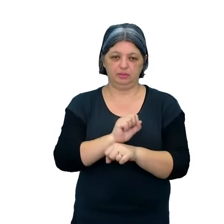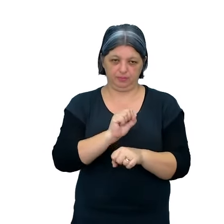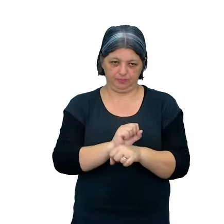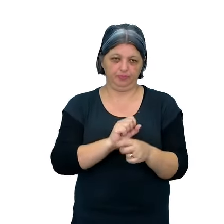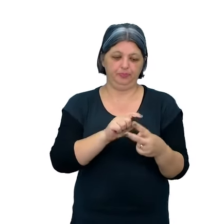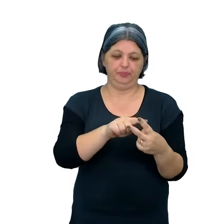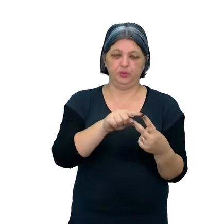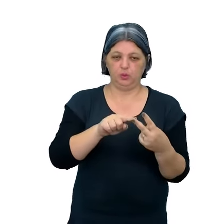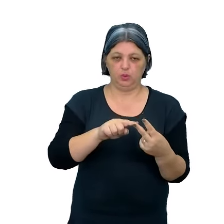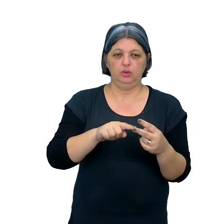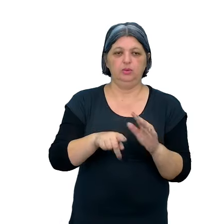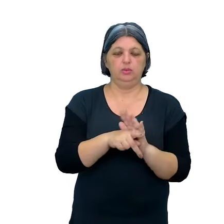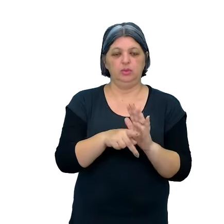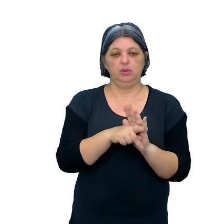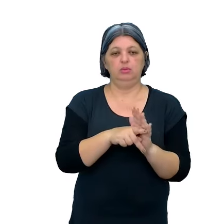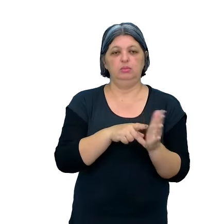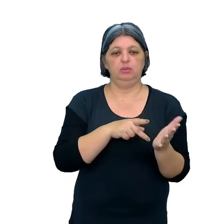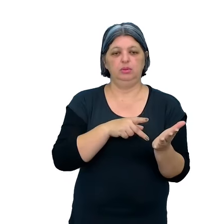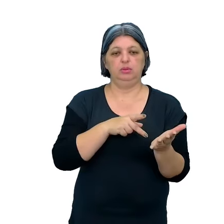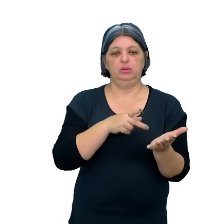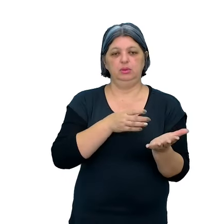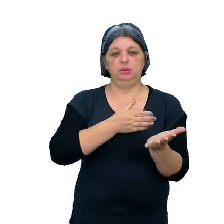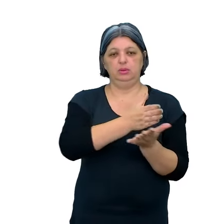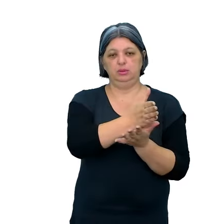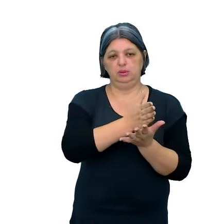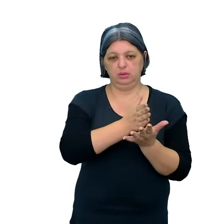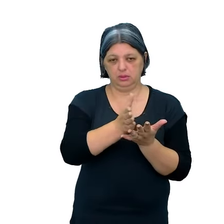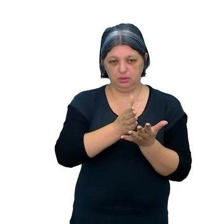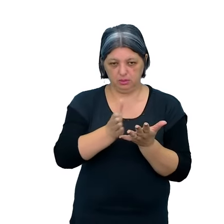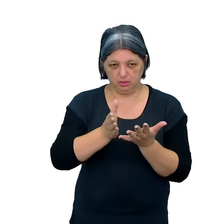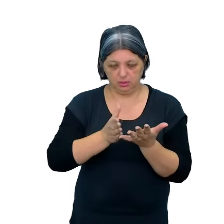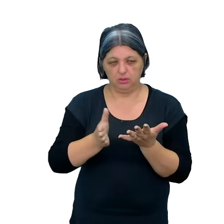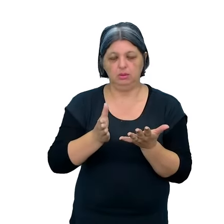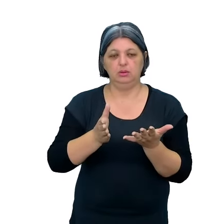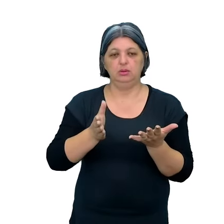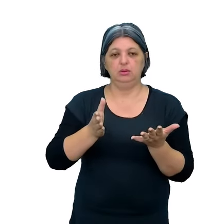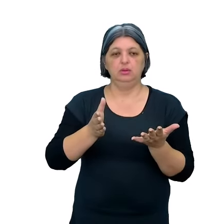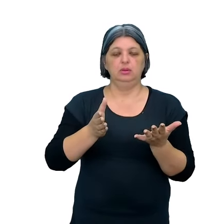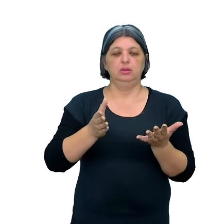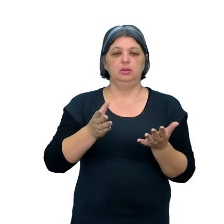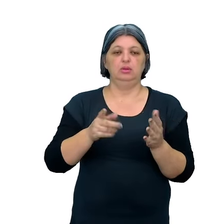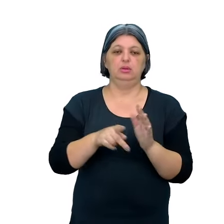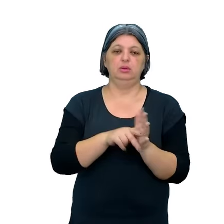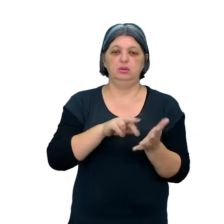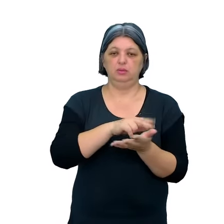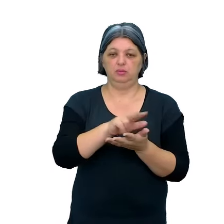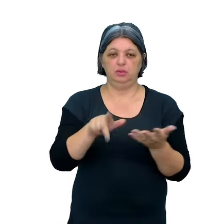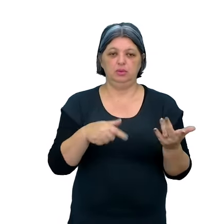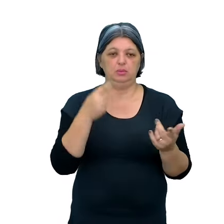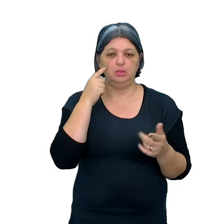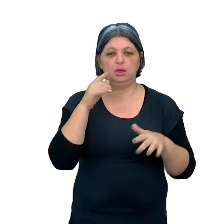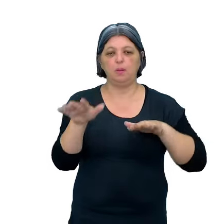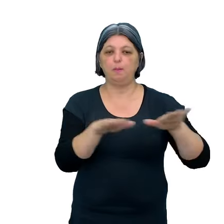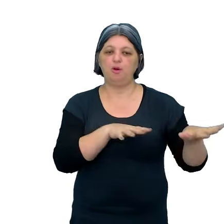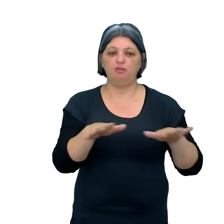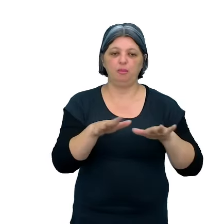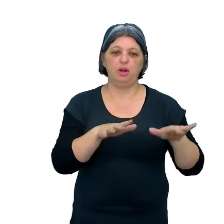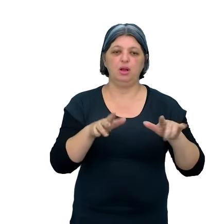multimodais, né, como fotos, ilustrações, gráficos, infográficos, em movimentos, como